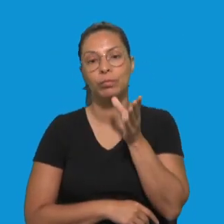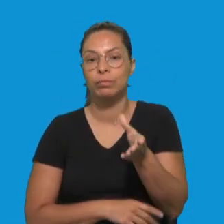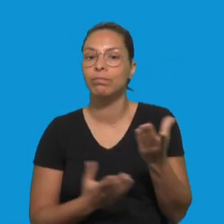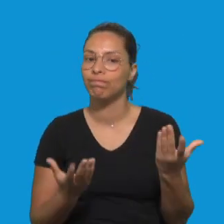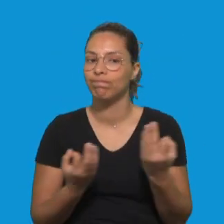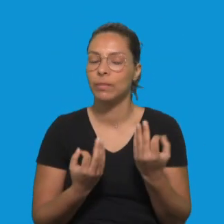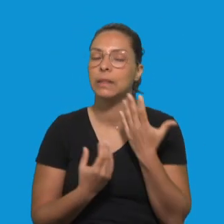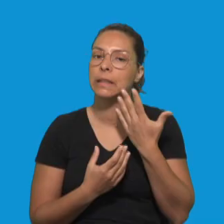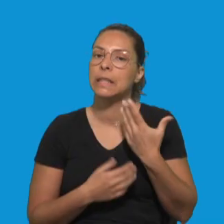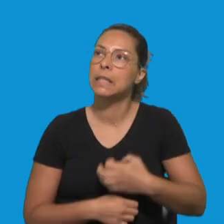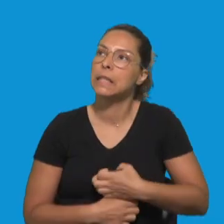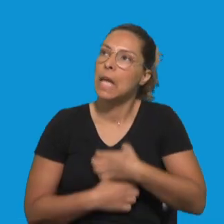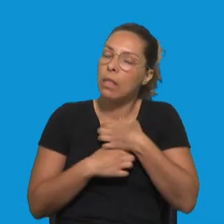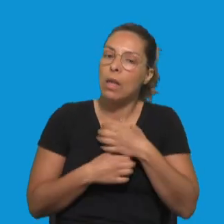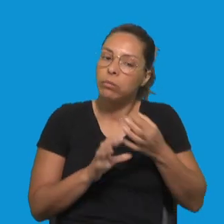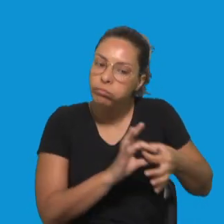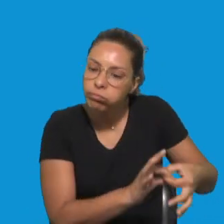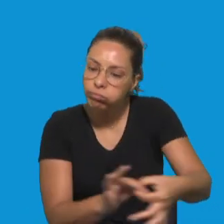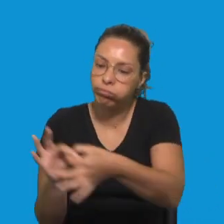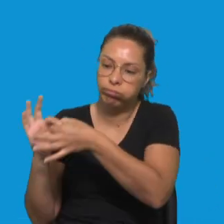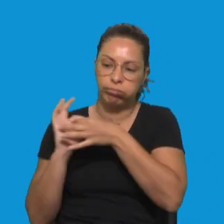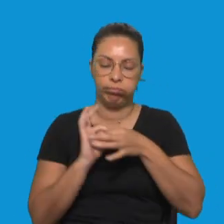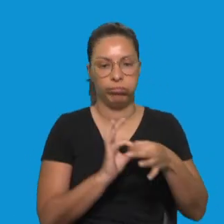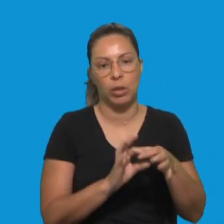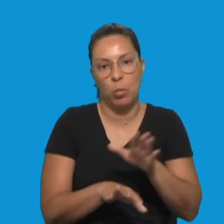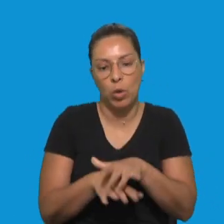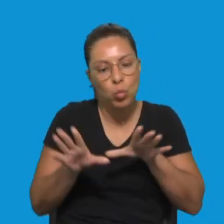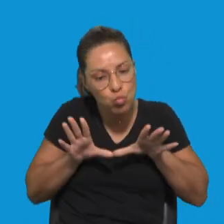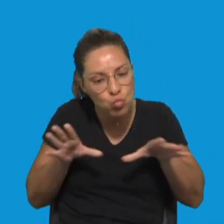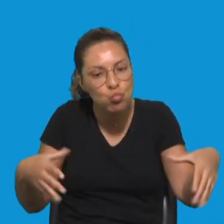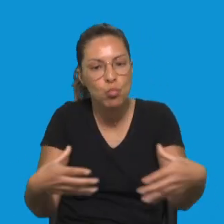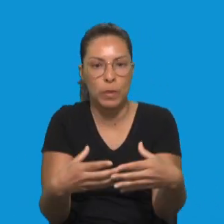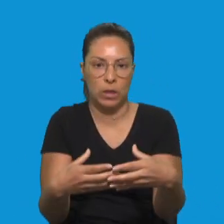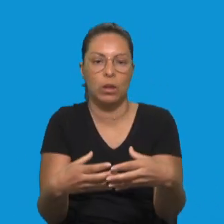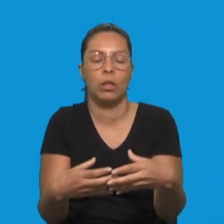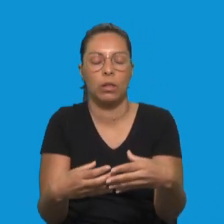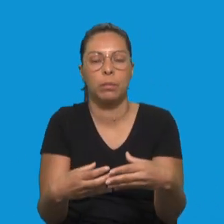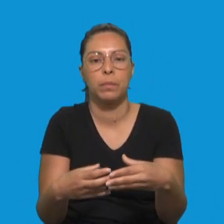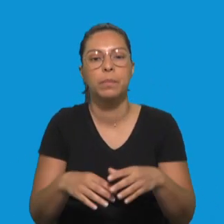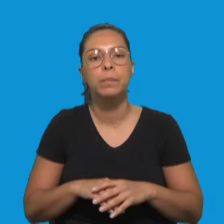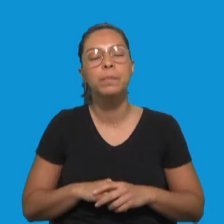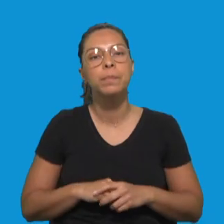dimensão, deste sentido da comunhão, da comunidade, e é